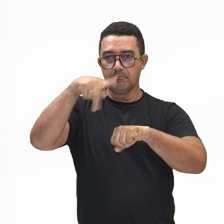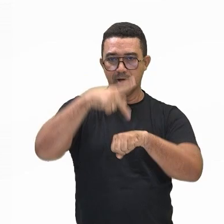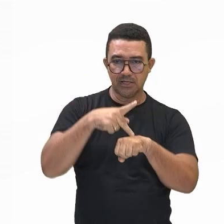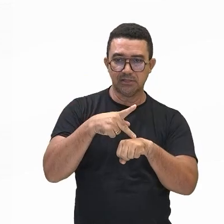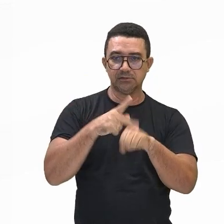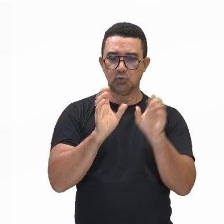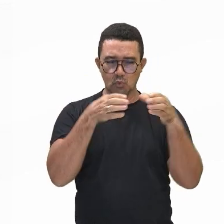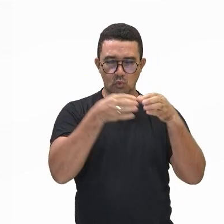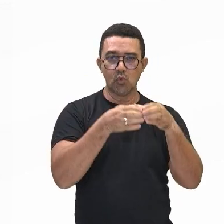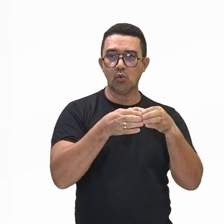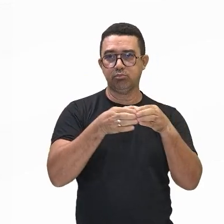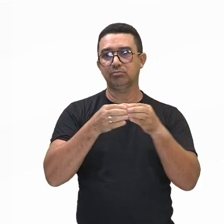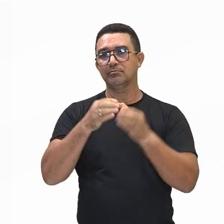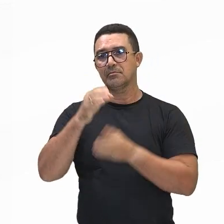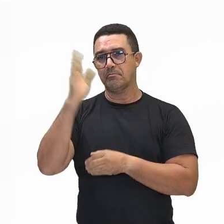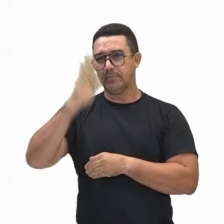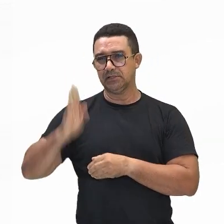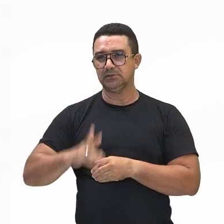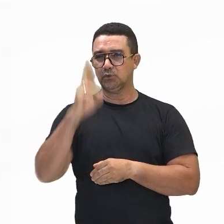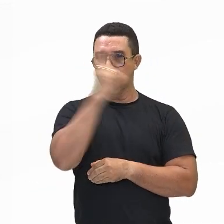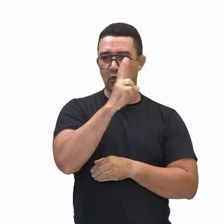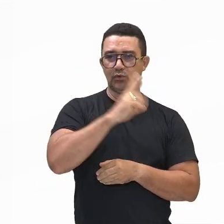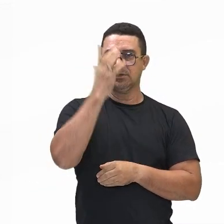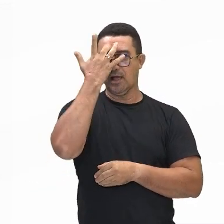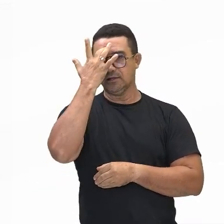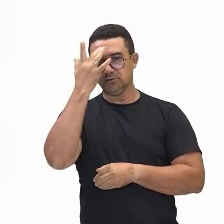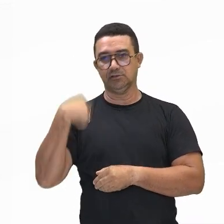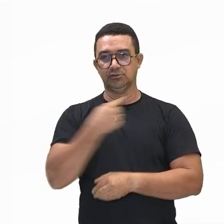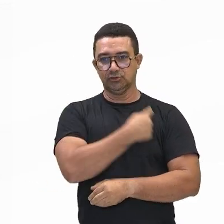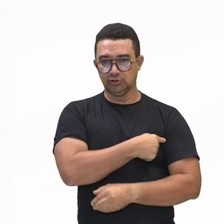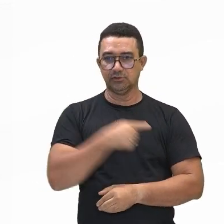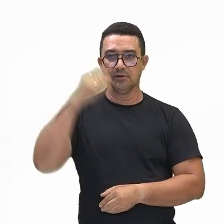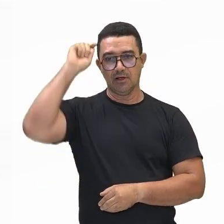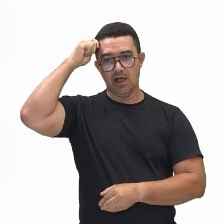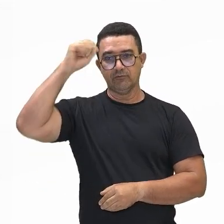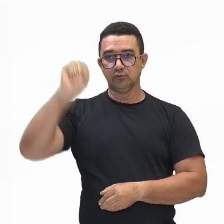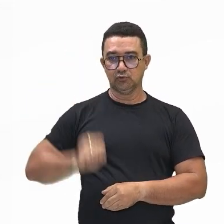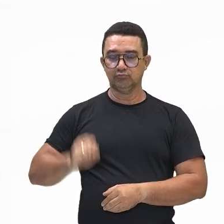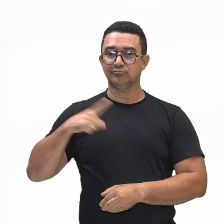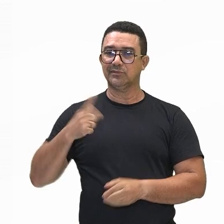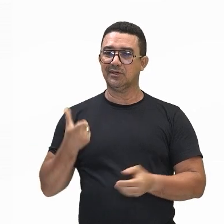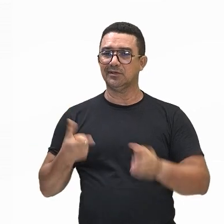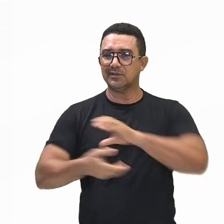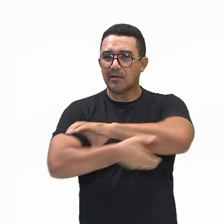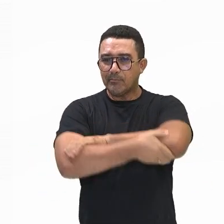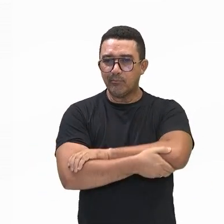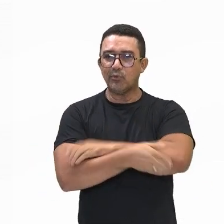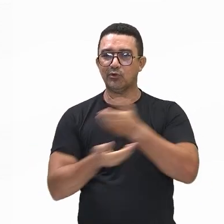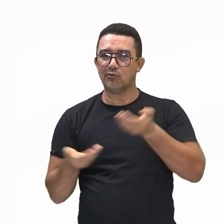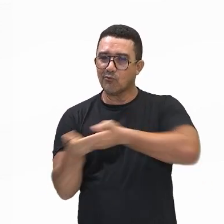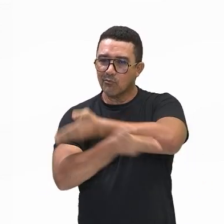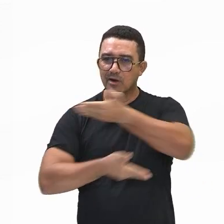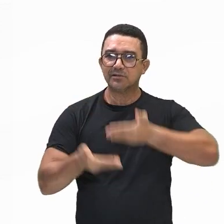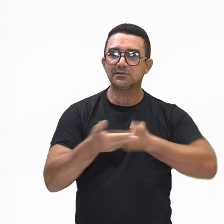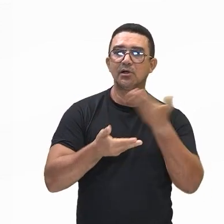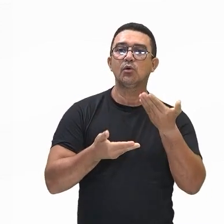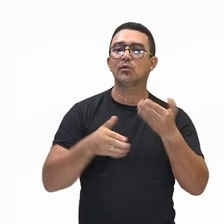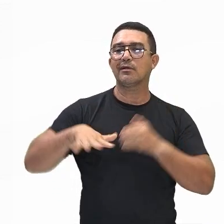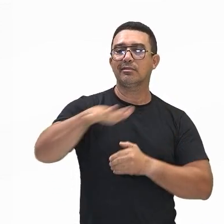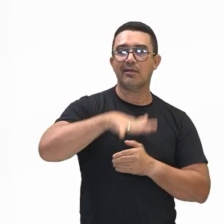Rússia, a Índia, a China e a África do Sul, para ocorrer o quê? A cooperação, tá? Principalmente em questões o